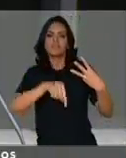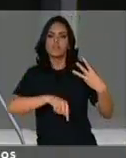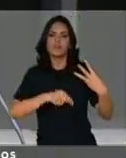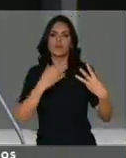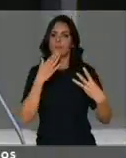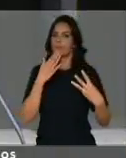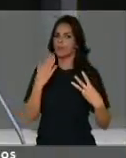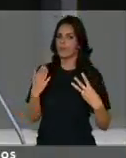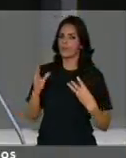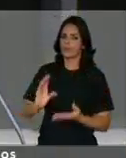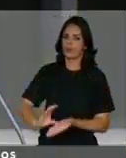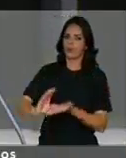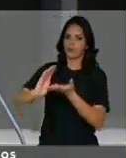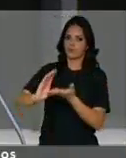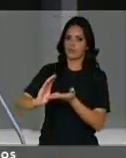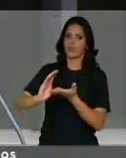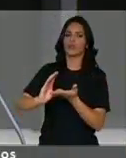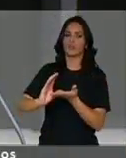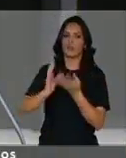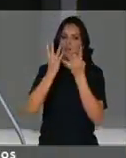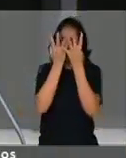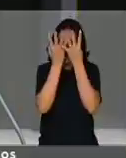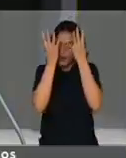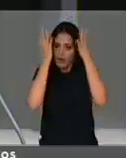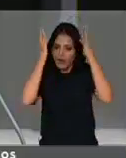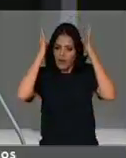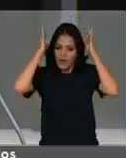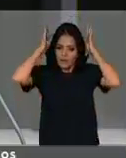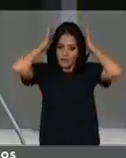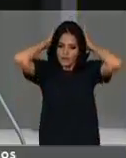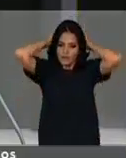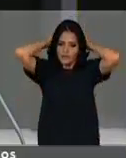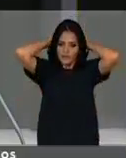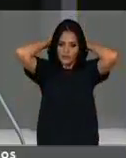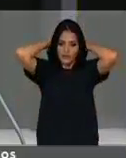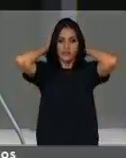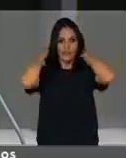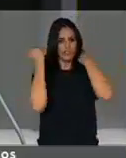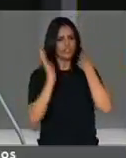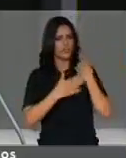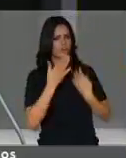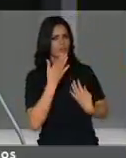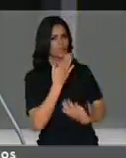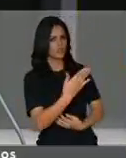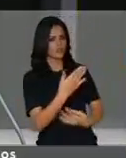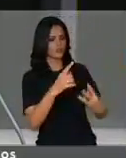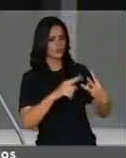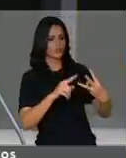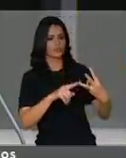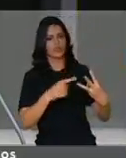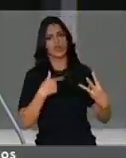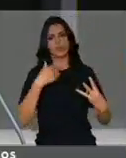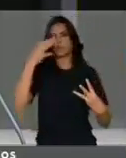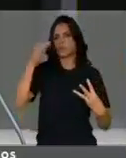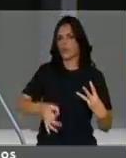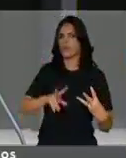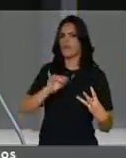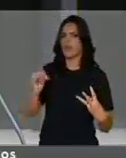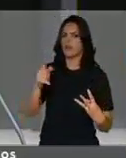pedido pelo Conselho de Caciques, mas que eu tenho certeza que será